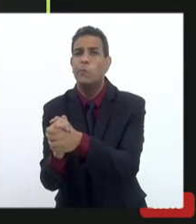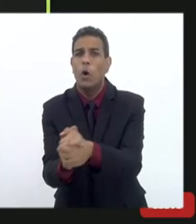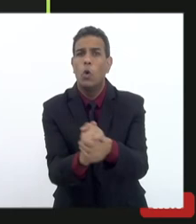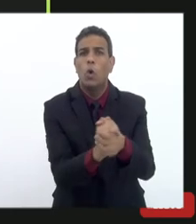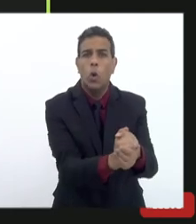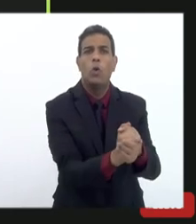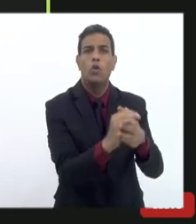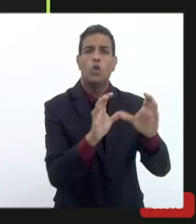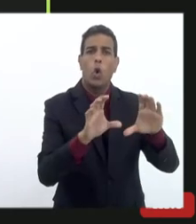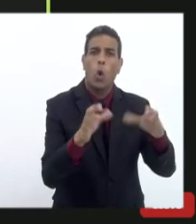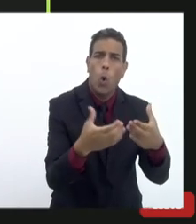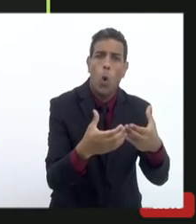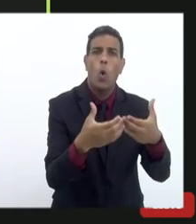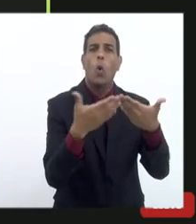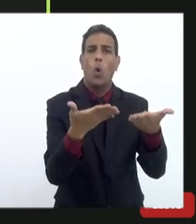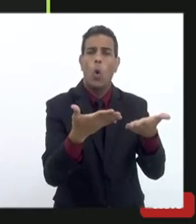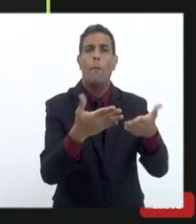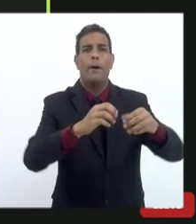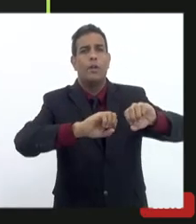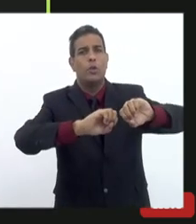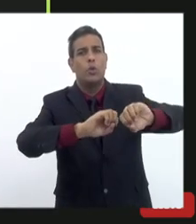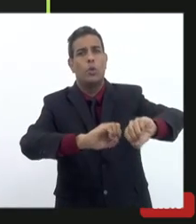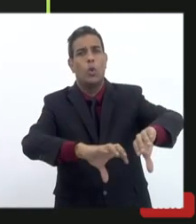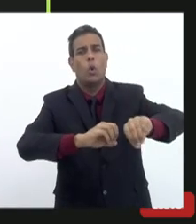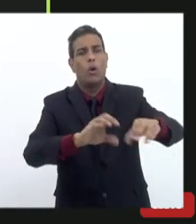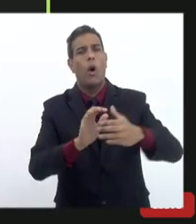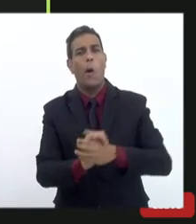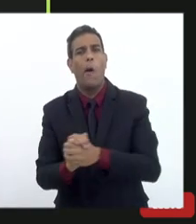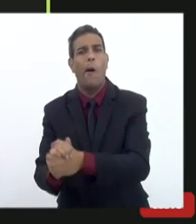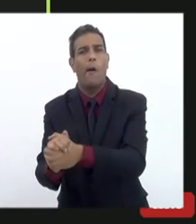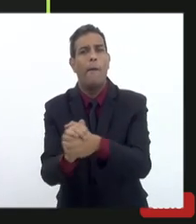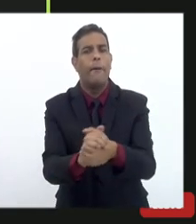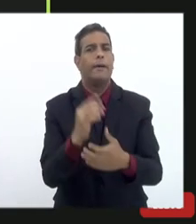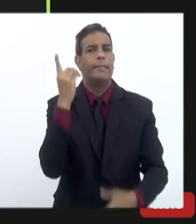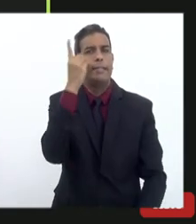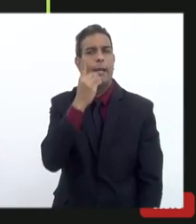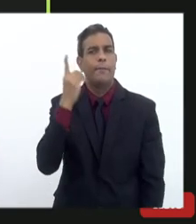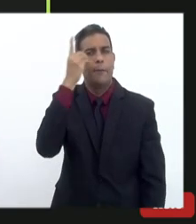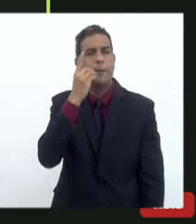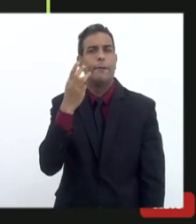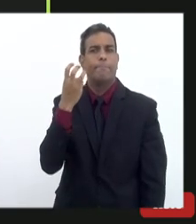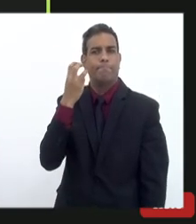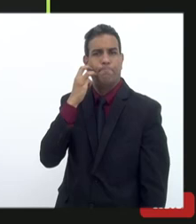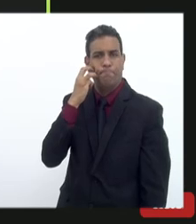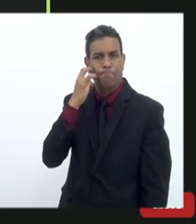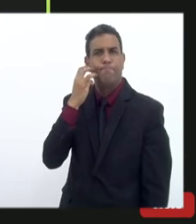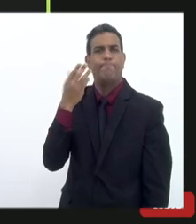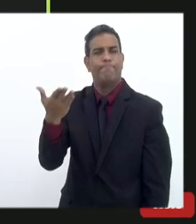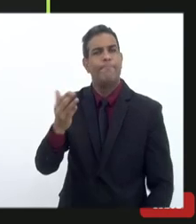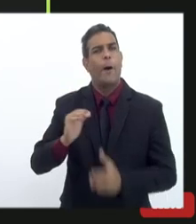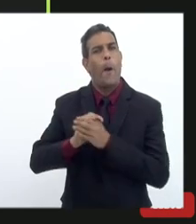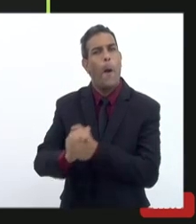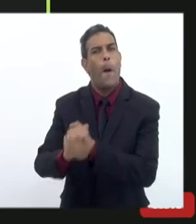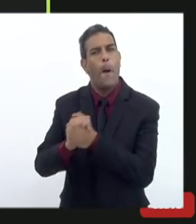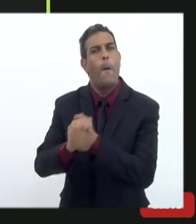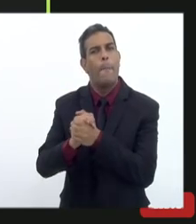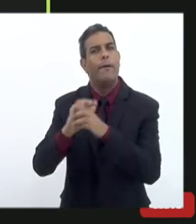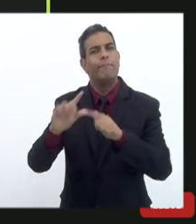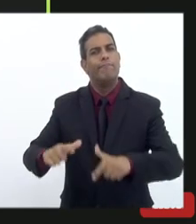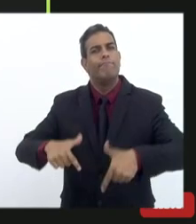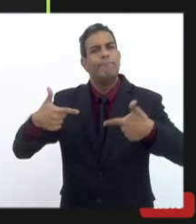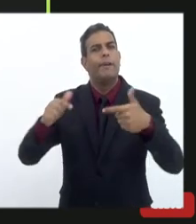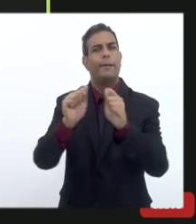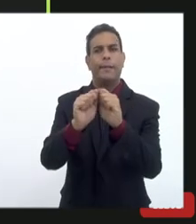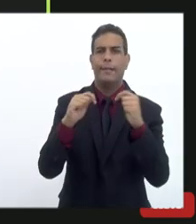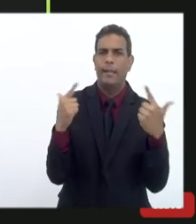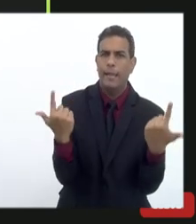de Educação, na figura do Flávio Serafim, e os deputados aqui presentes, deputado Valdeque Carneiro, que sempre nos recebe muito bem aí na